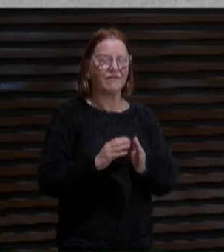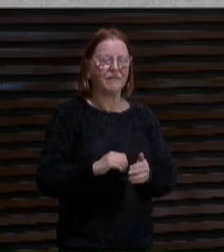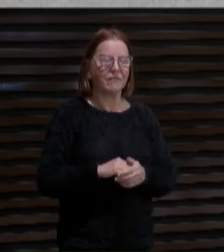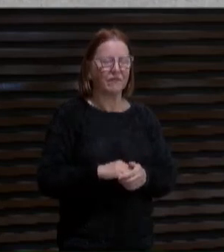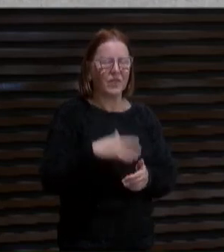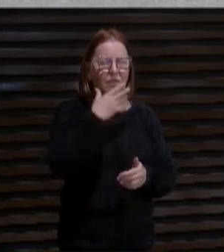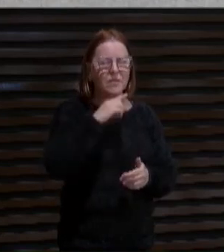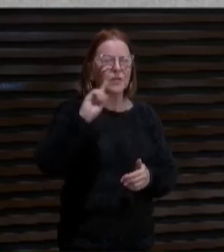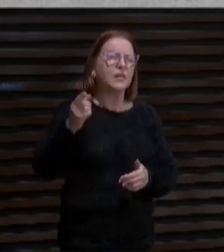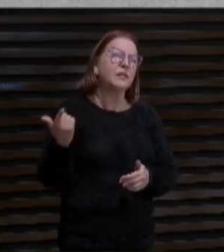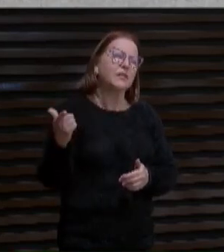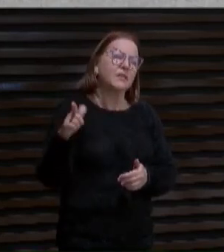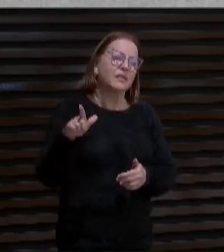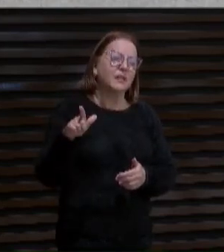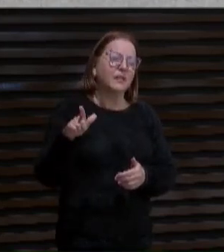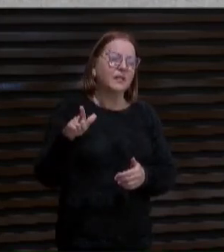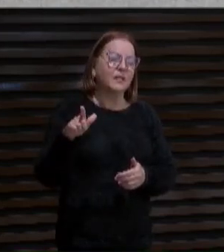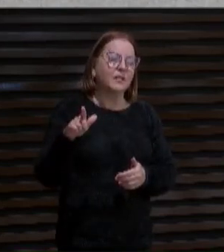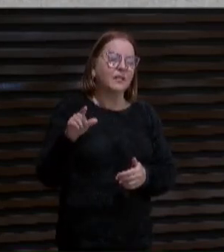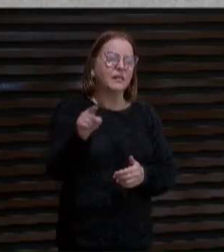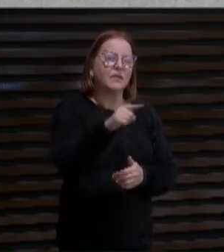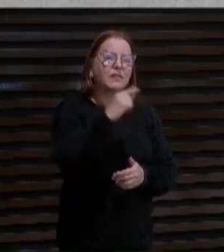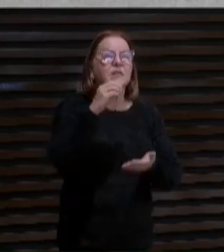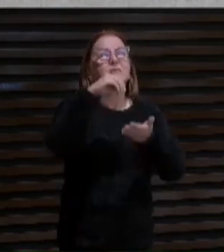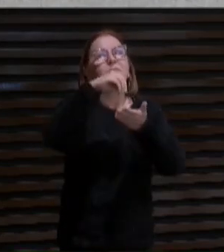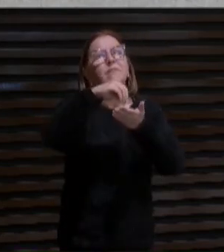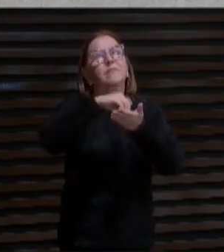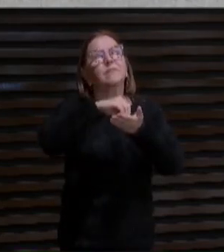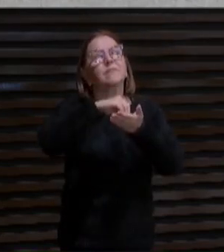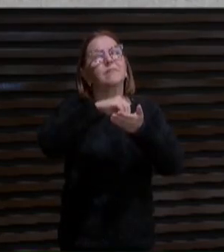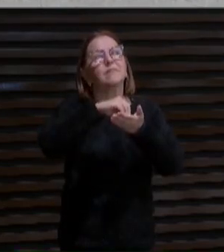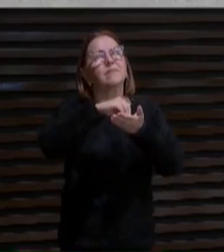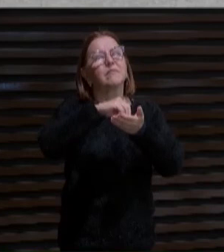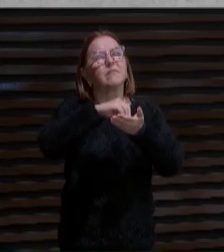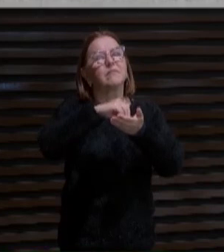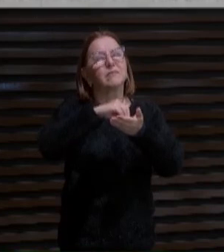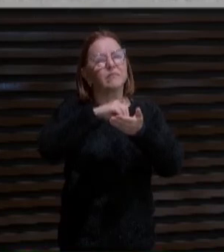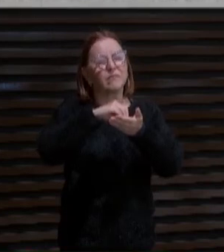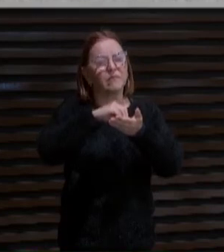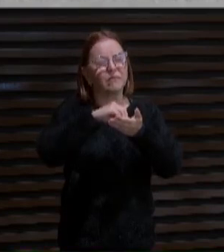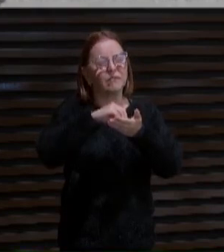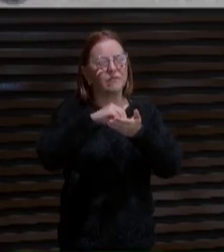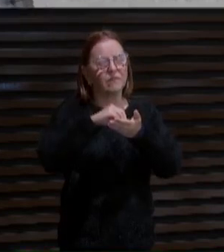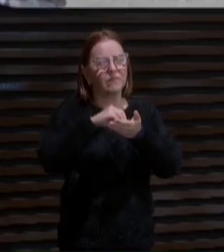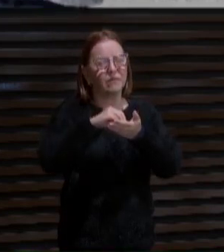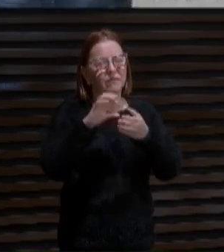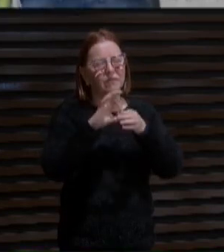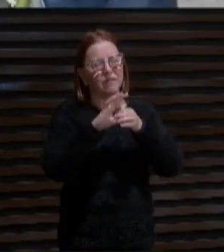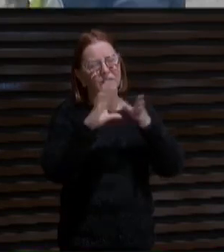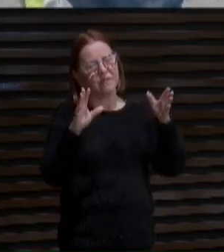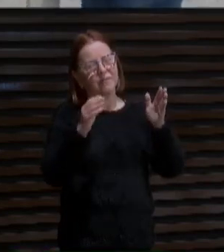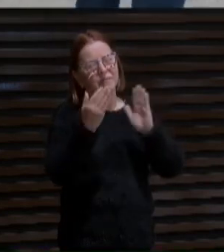pai mais uma vez nos colocamos com o rosto descoberto diante de ti